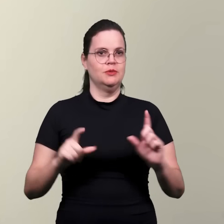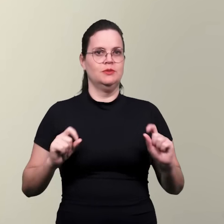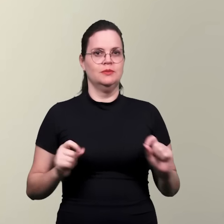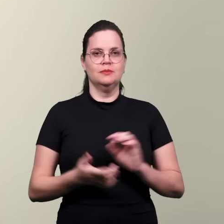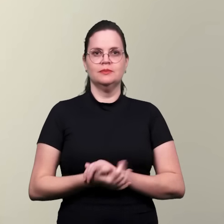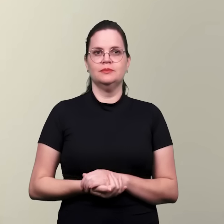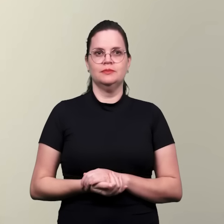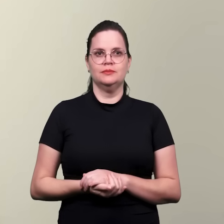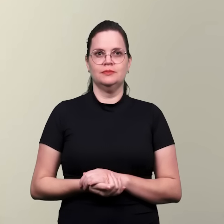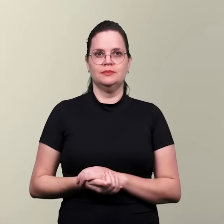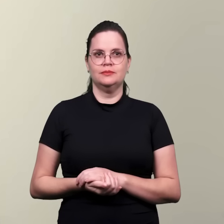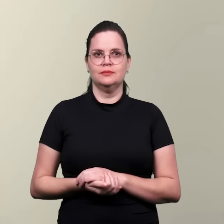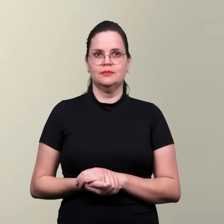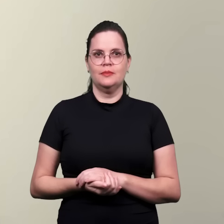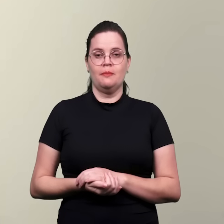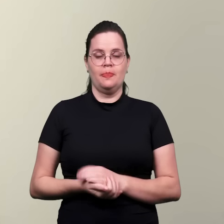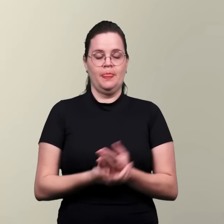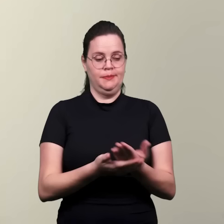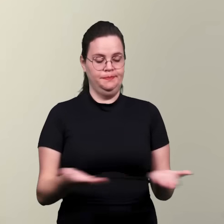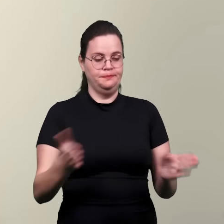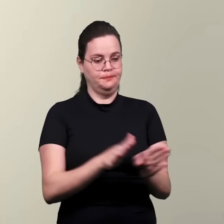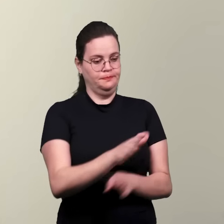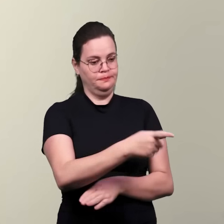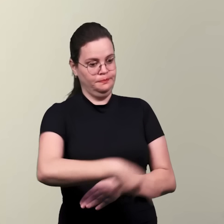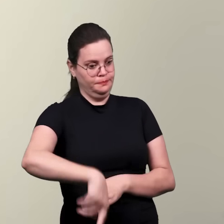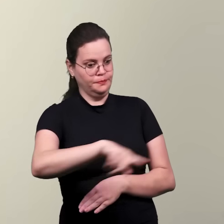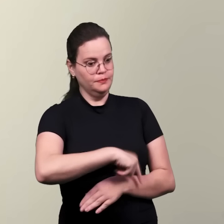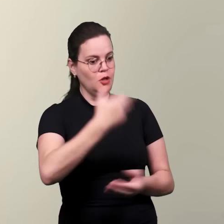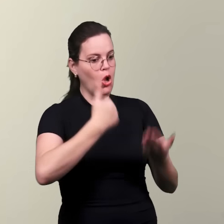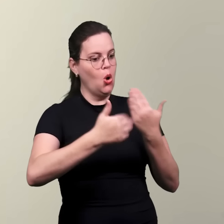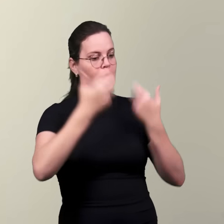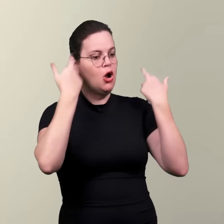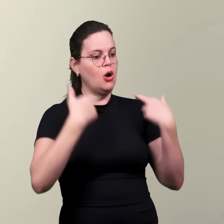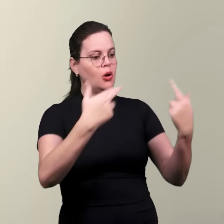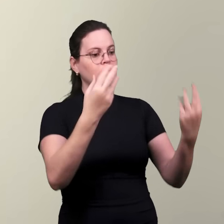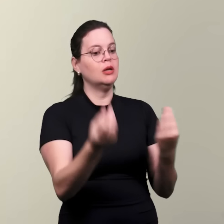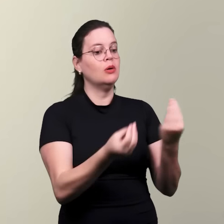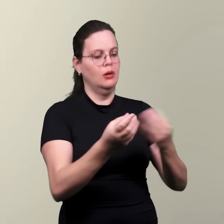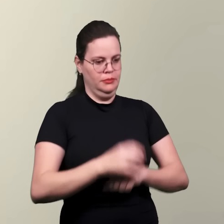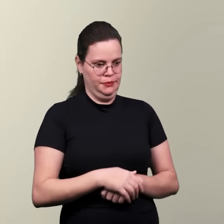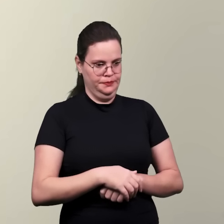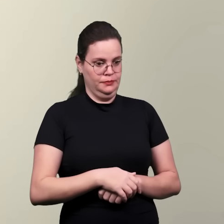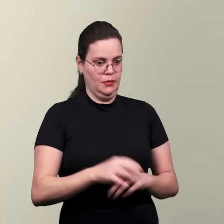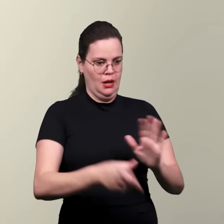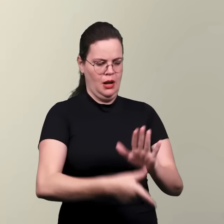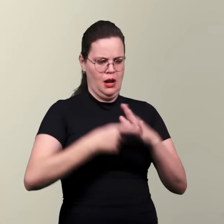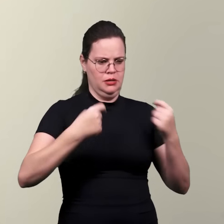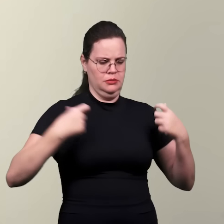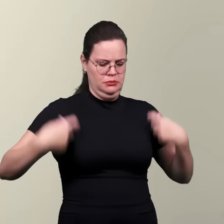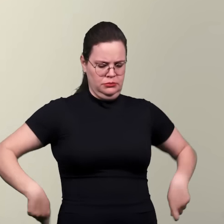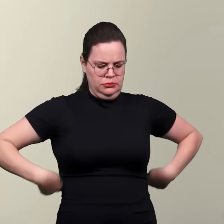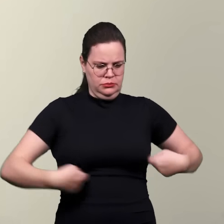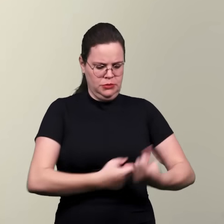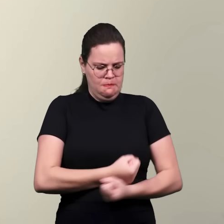assim: assim, pois, o comereis, os vossos lombos cingidos, os